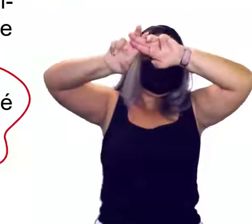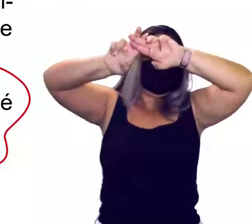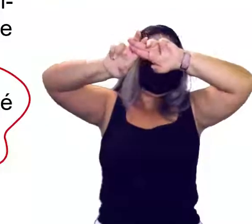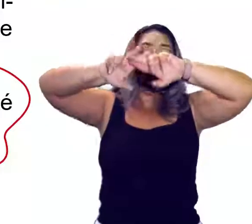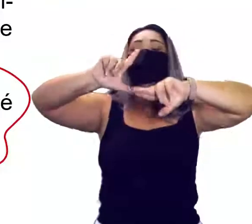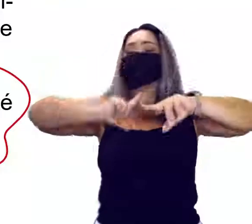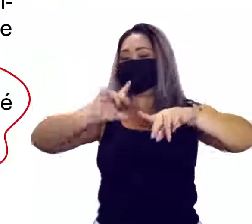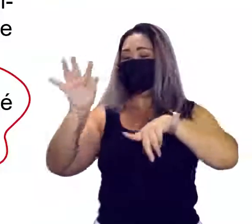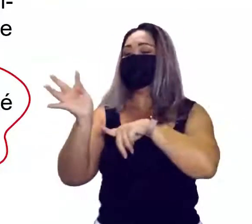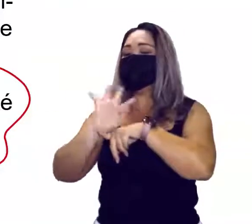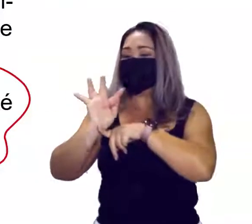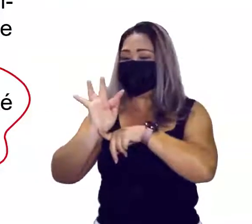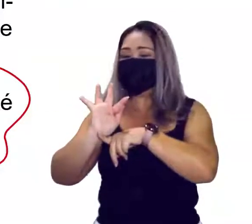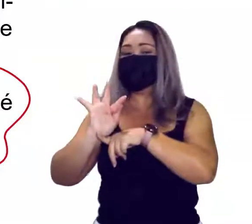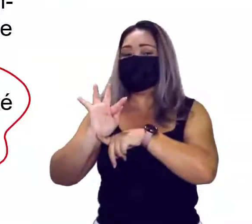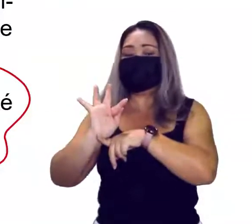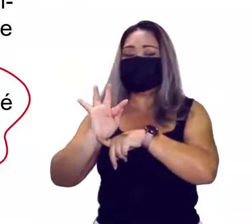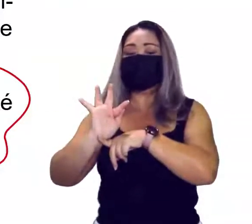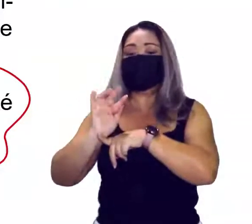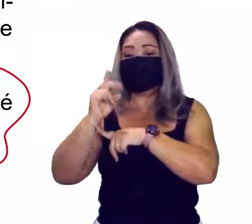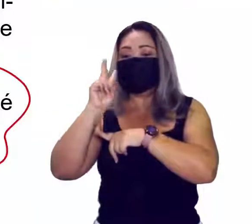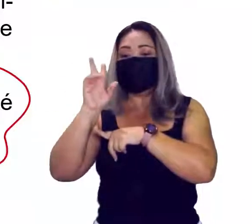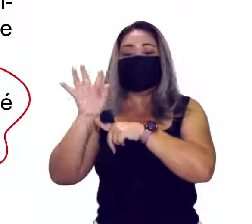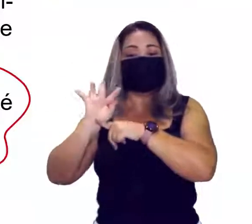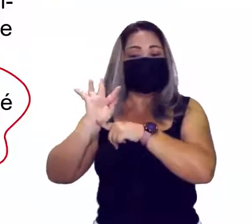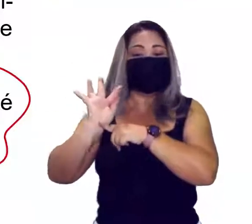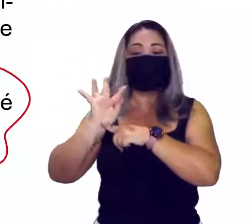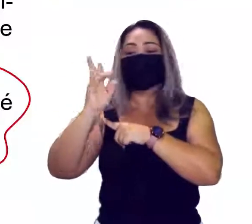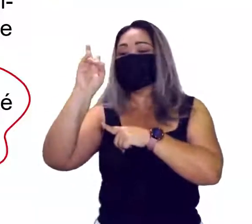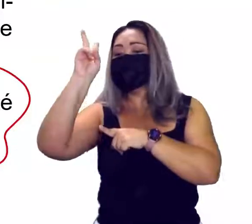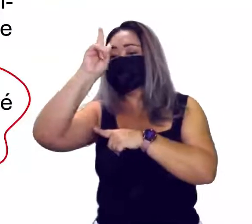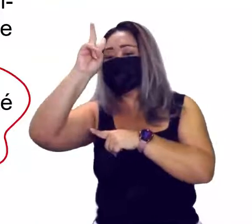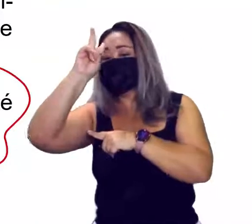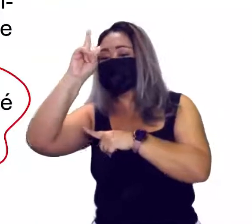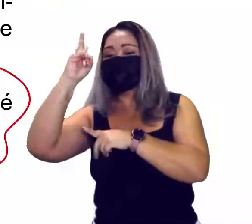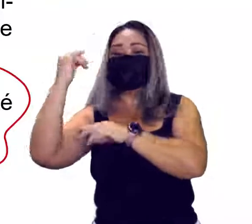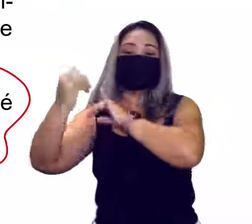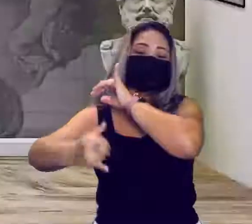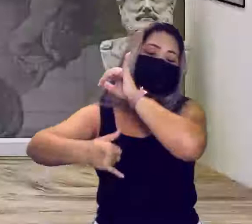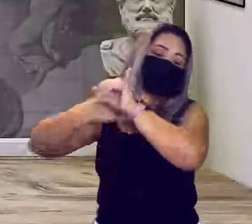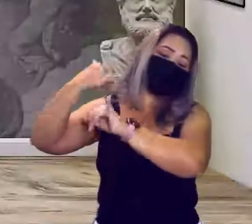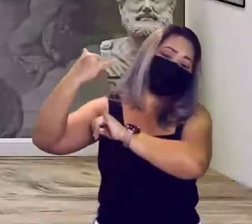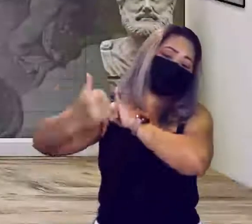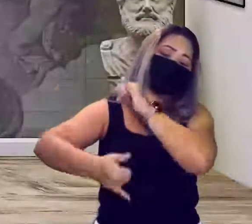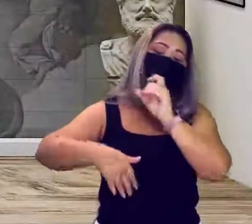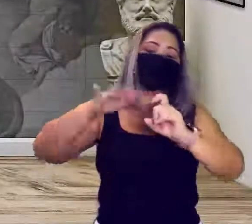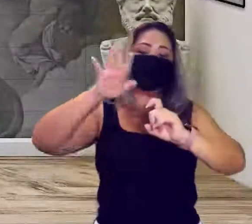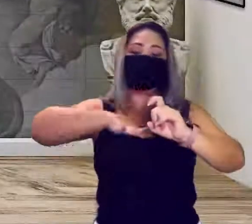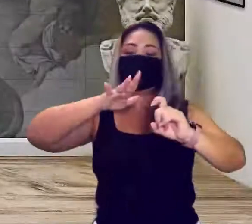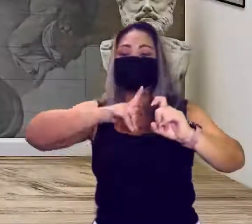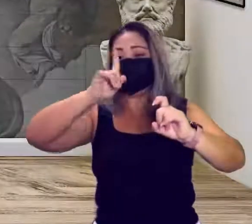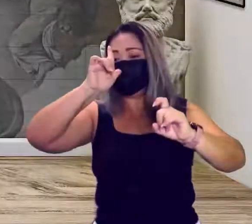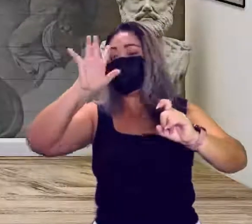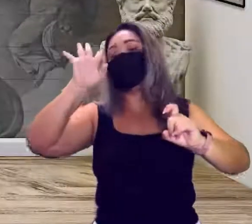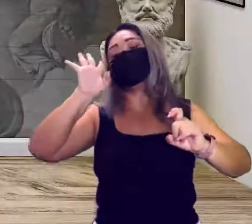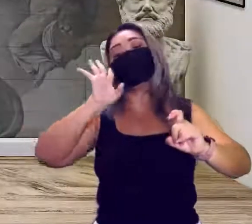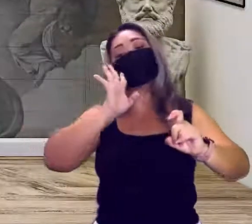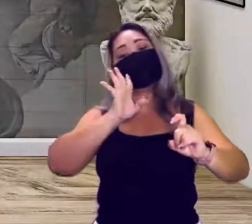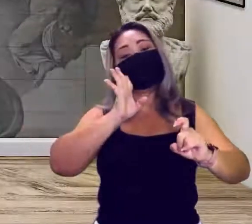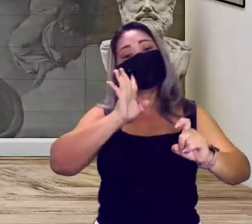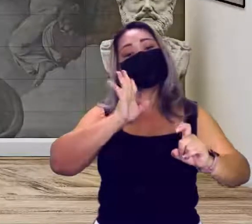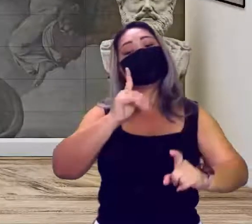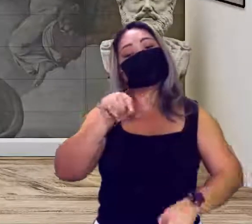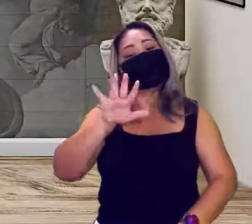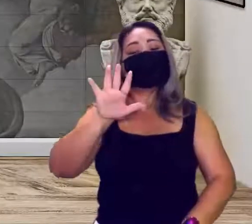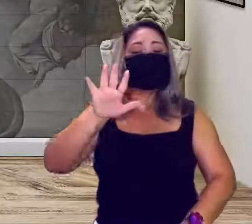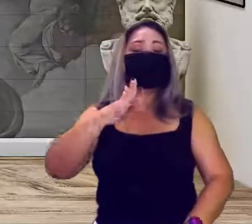muitos filmes aí filmes, né? Histórias, narrações sobre a mitologia grega. Muito legal. Eu gosto